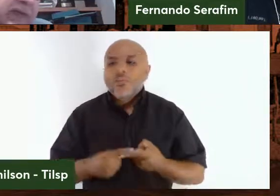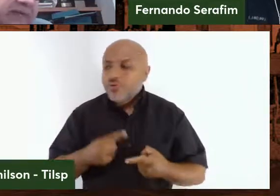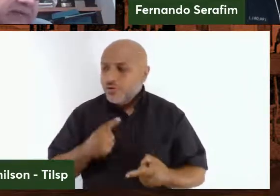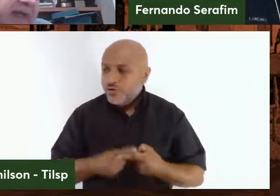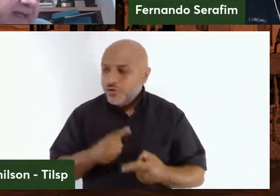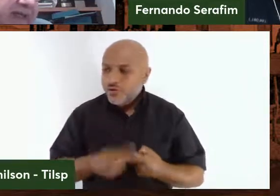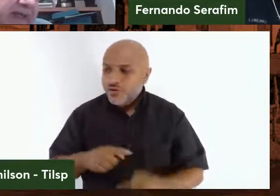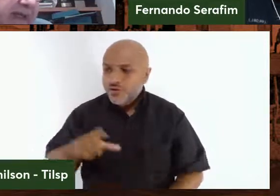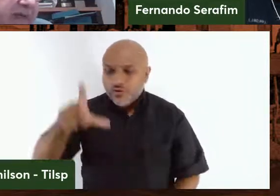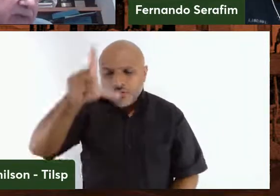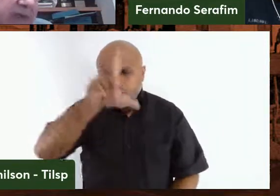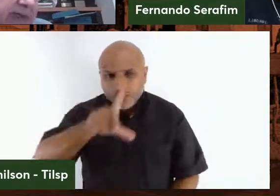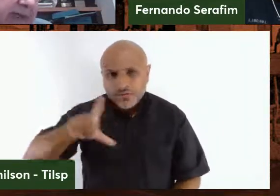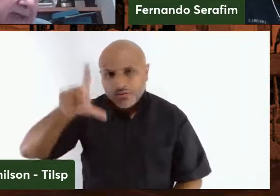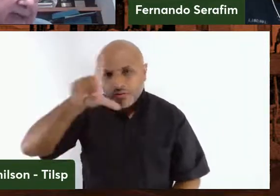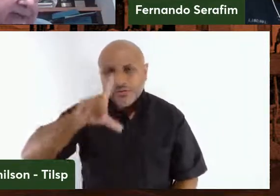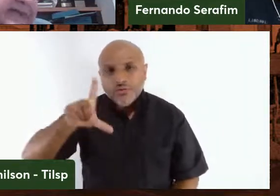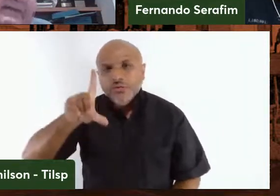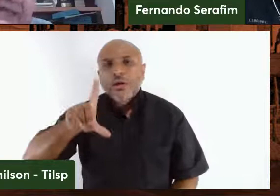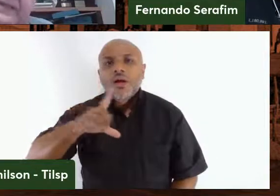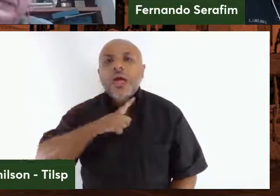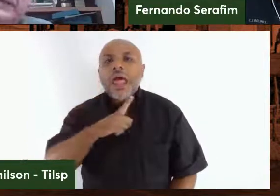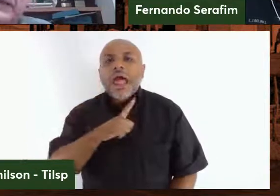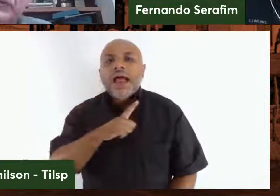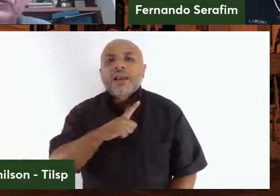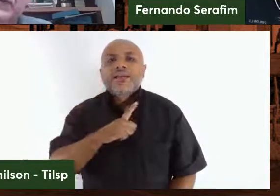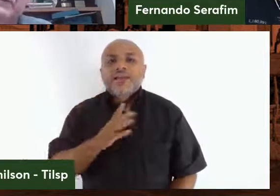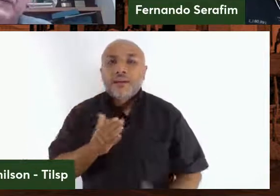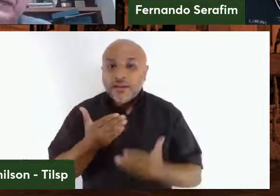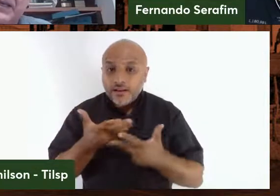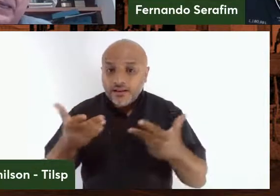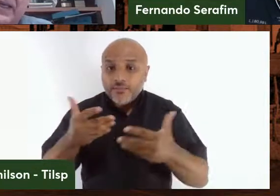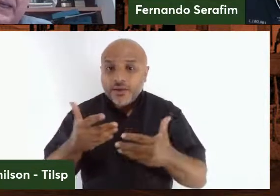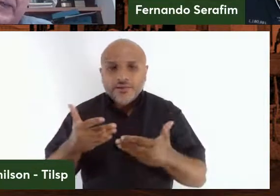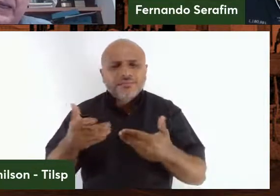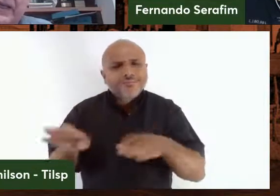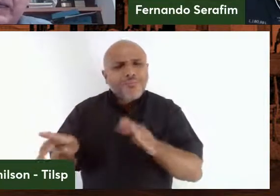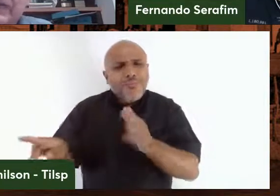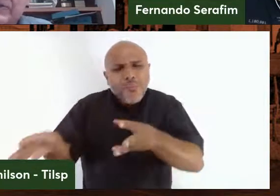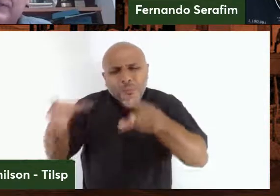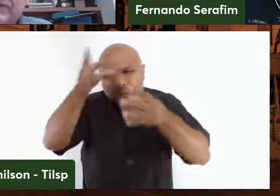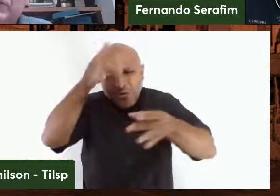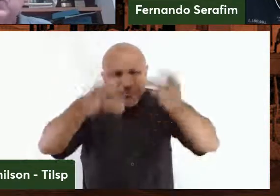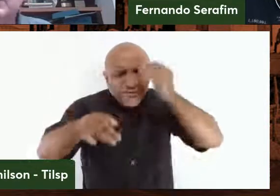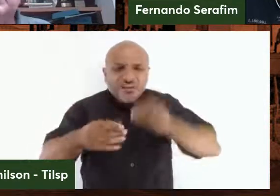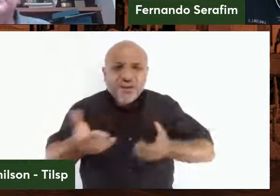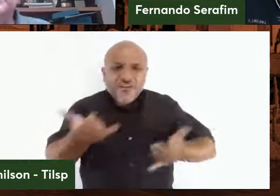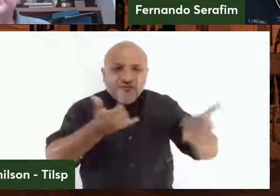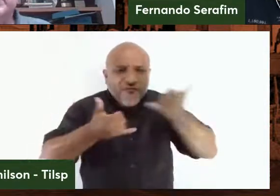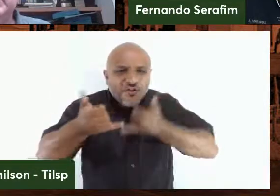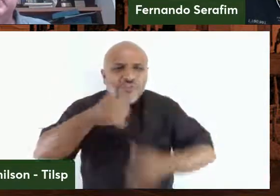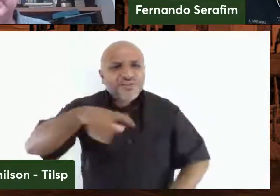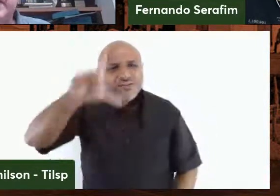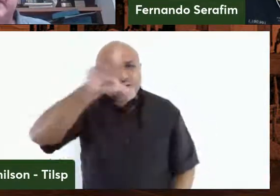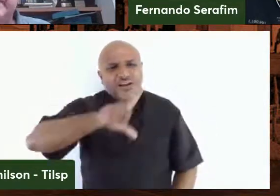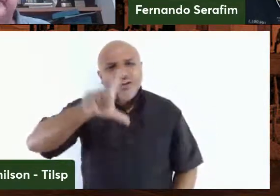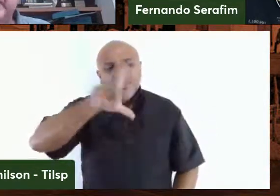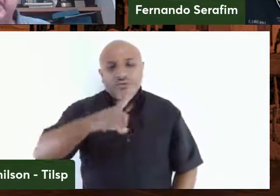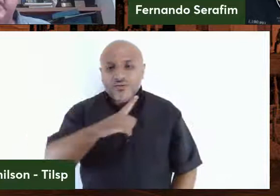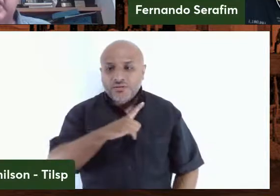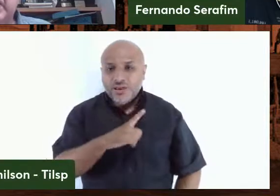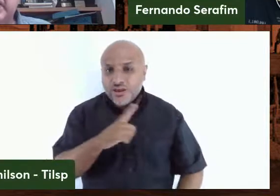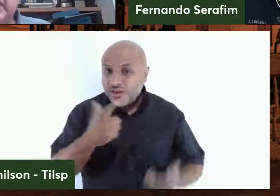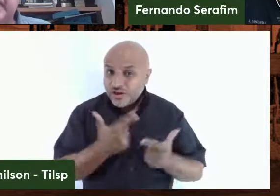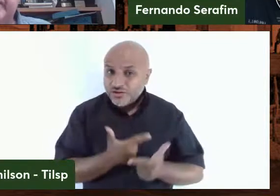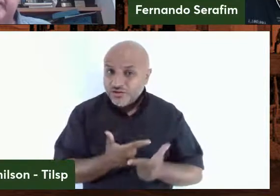literatura, fala da literatura, ela se alimenta da literatura também, né? Eu tive a sorte de ter tido